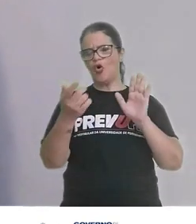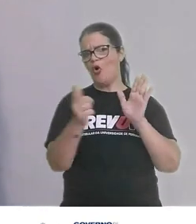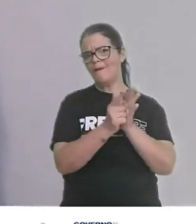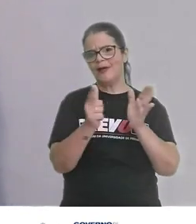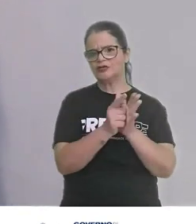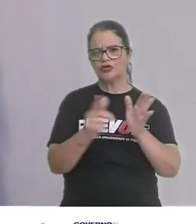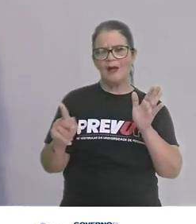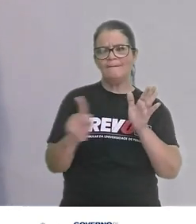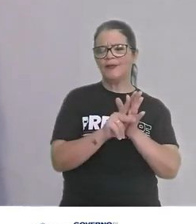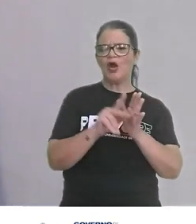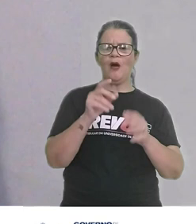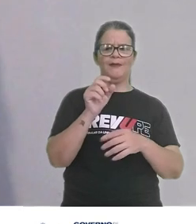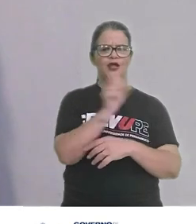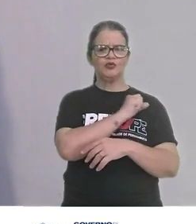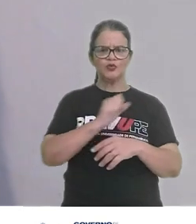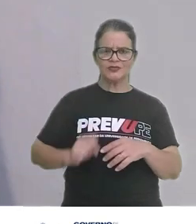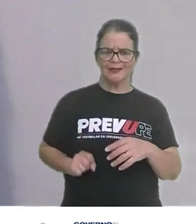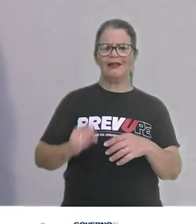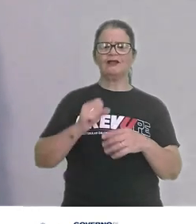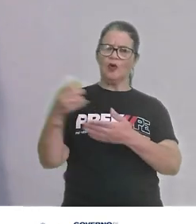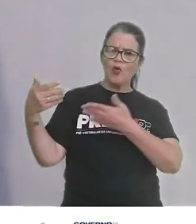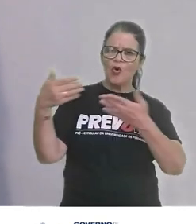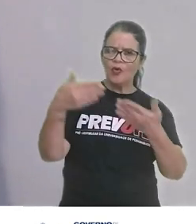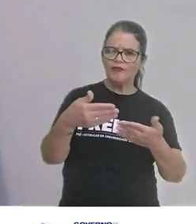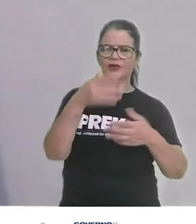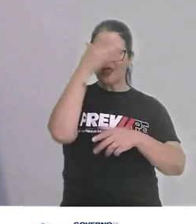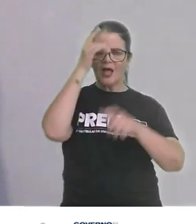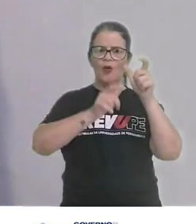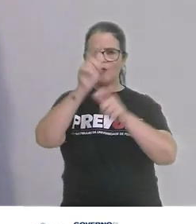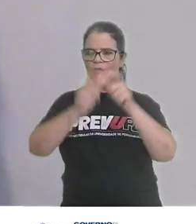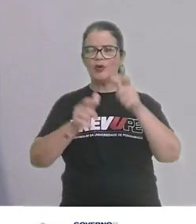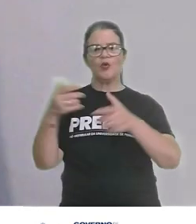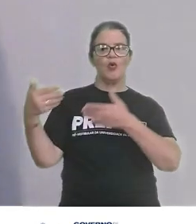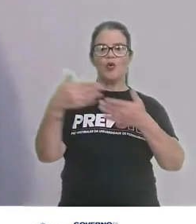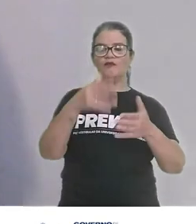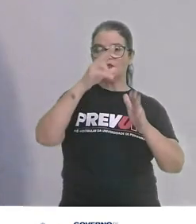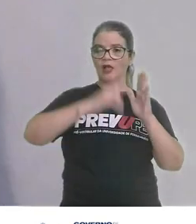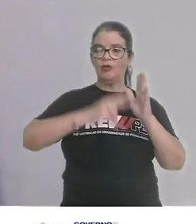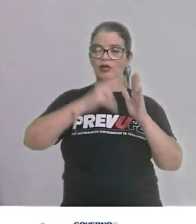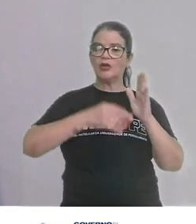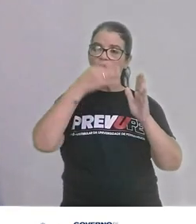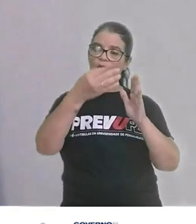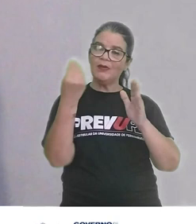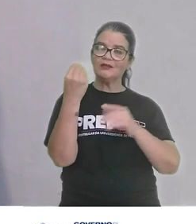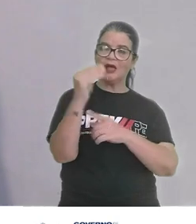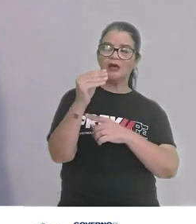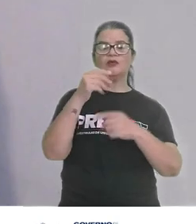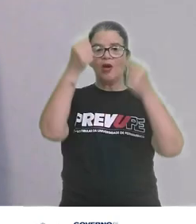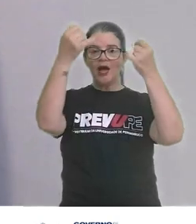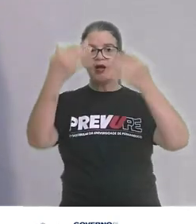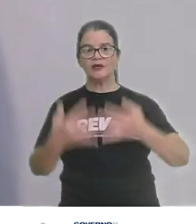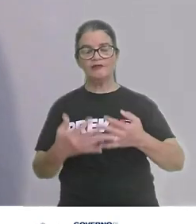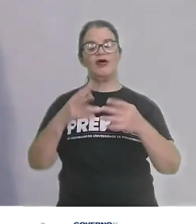como a própria página do Senado, vão convidar o público, convidar o leitor a deixar um comentário, a